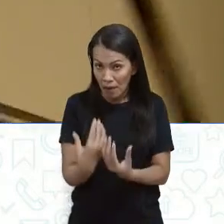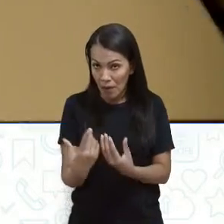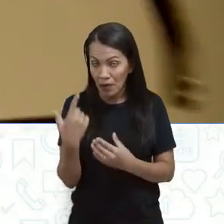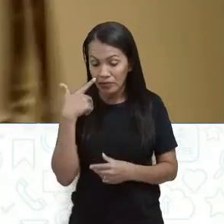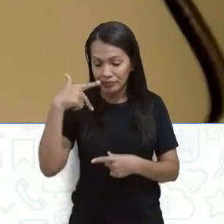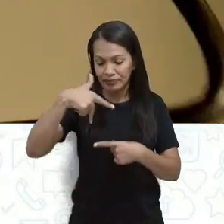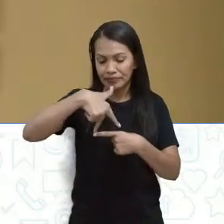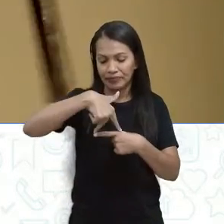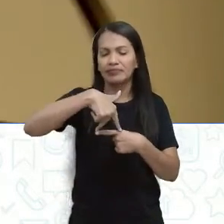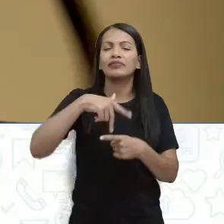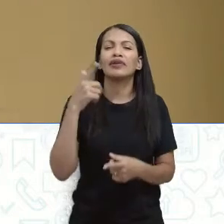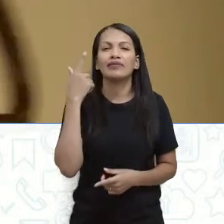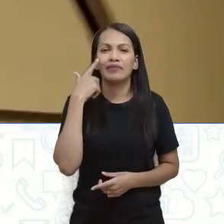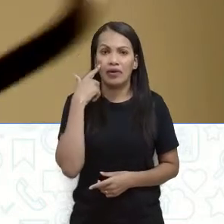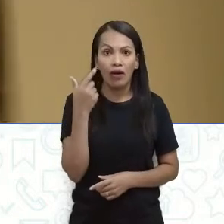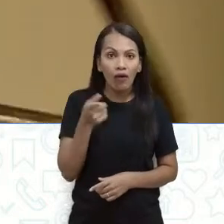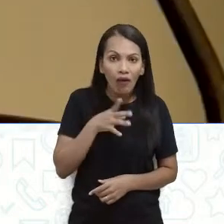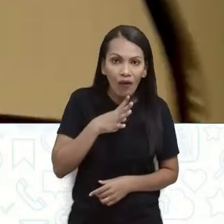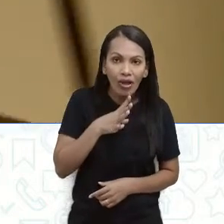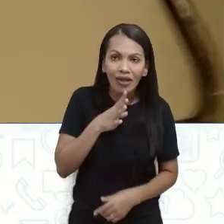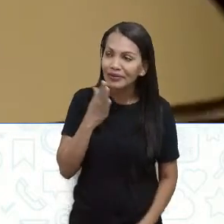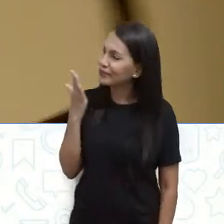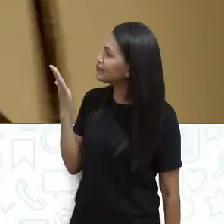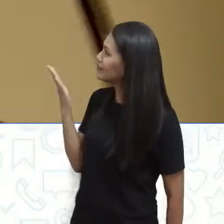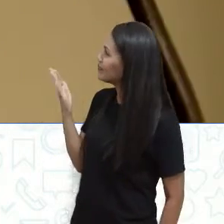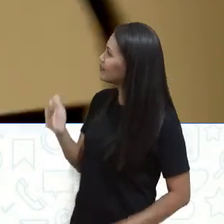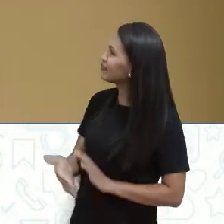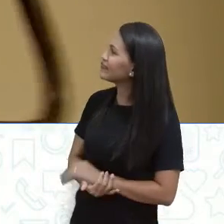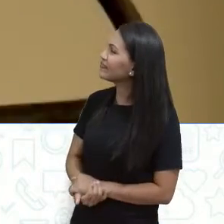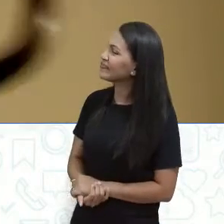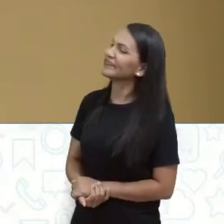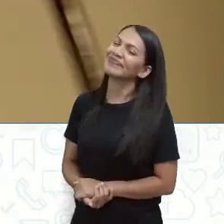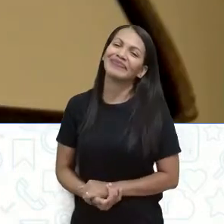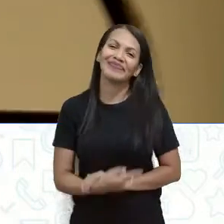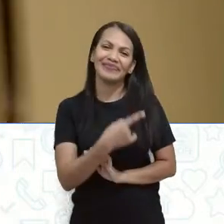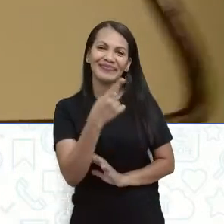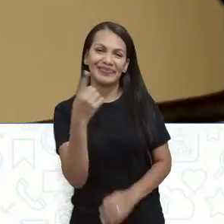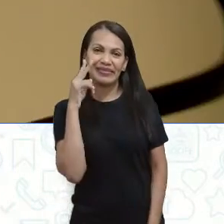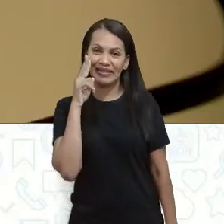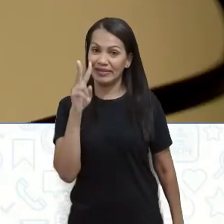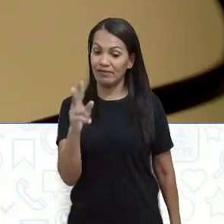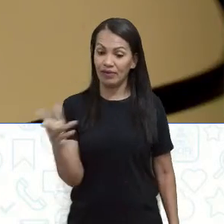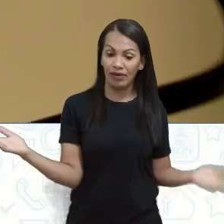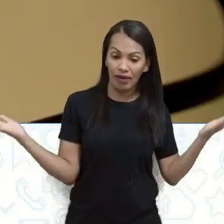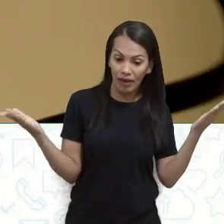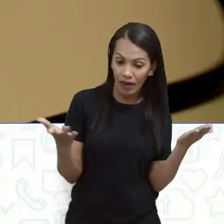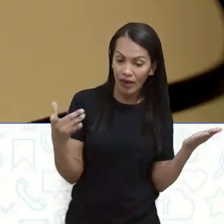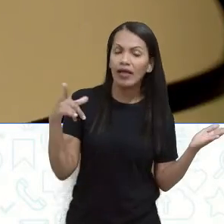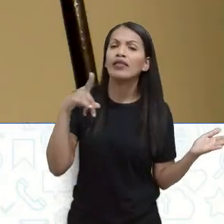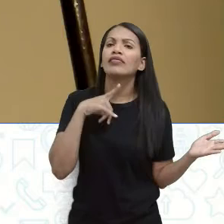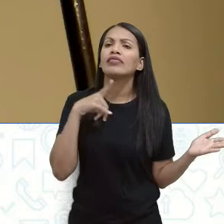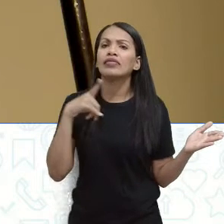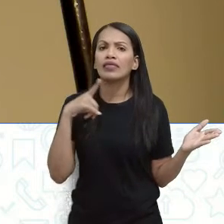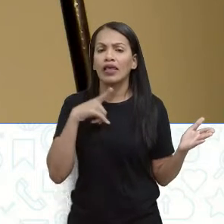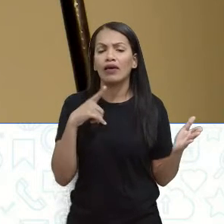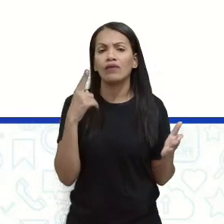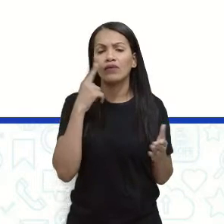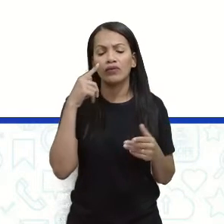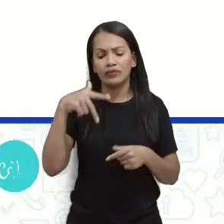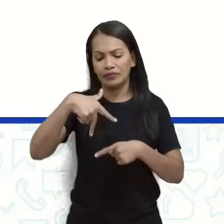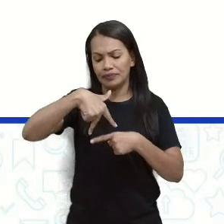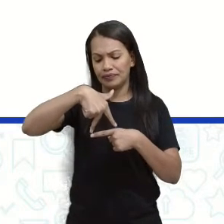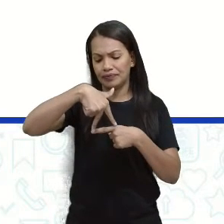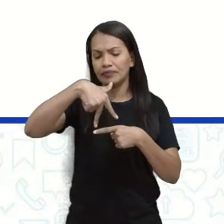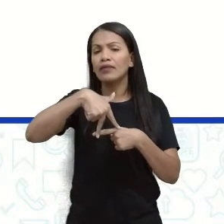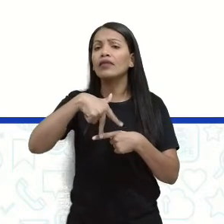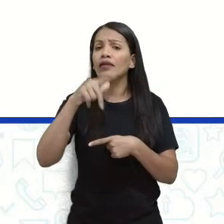tengo. É exatamente. Você observa que esse triângulo que você está vendo aí para você nesse momento, ele tem um formato de triângulo retângulo. É,